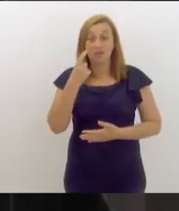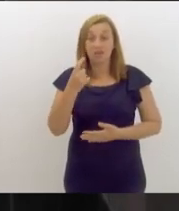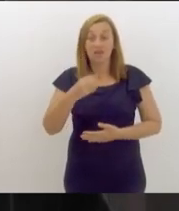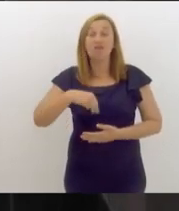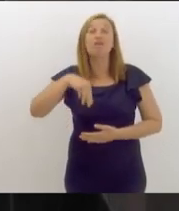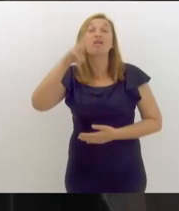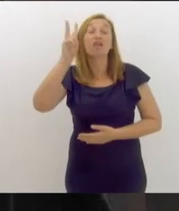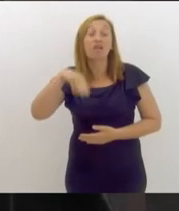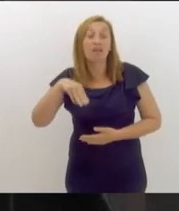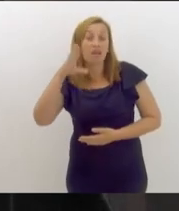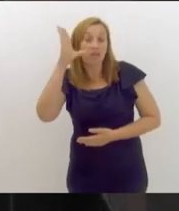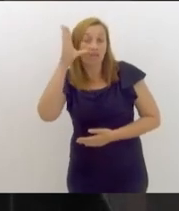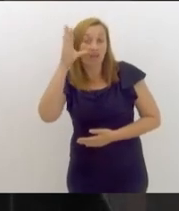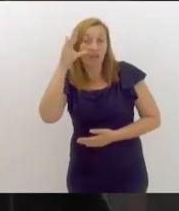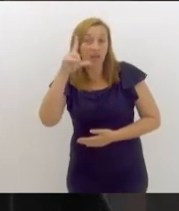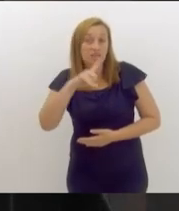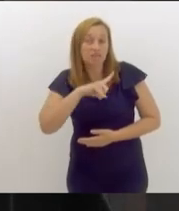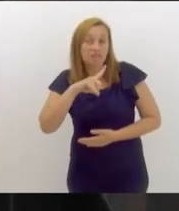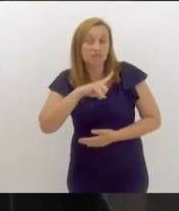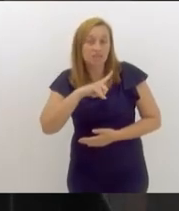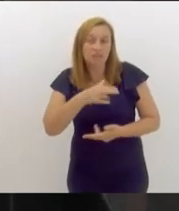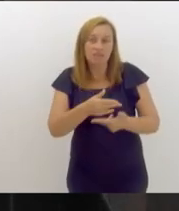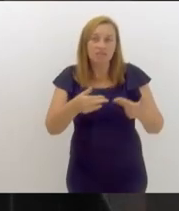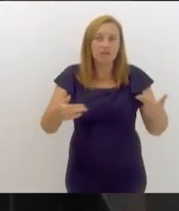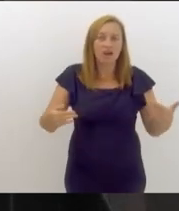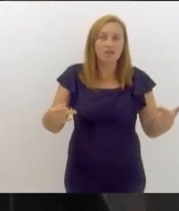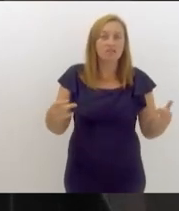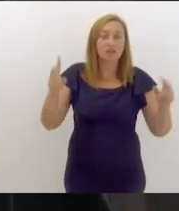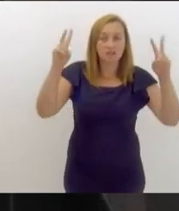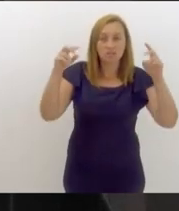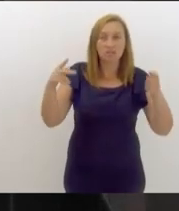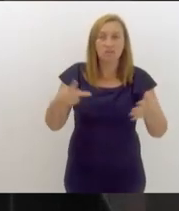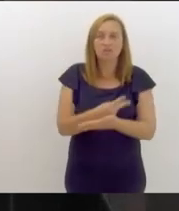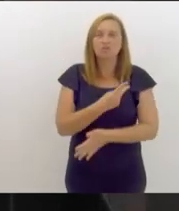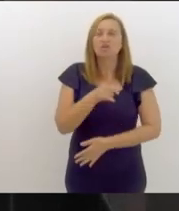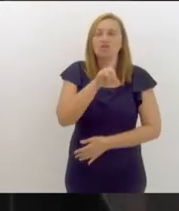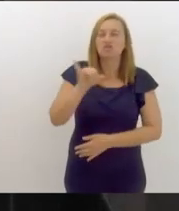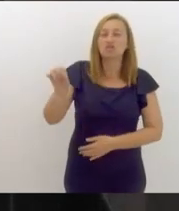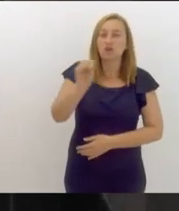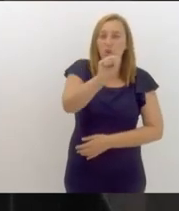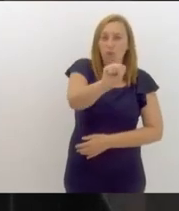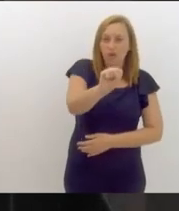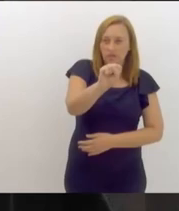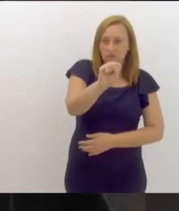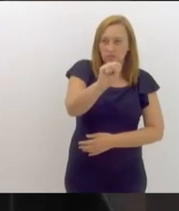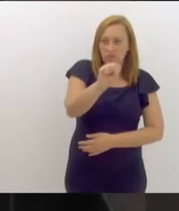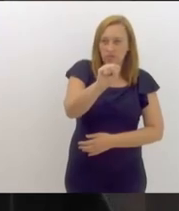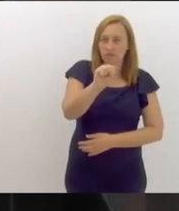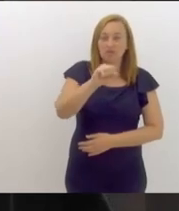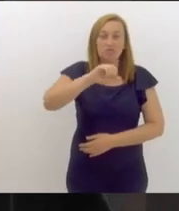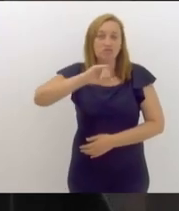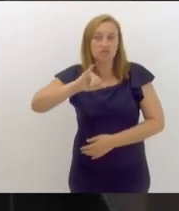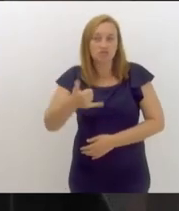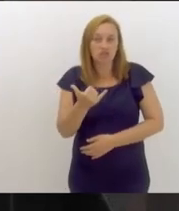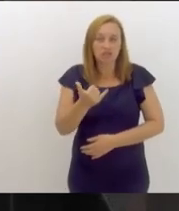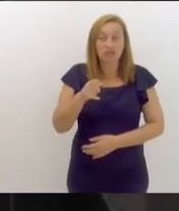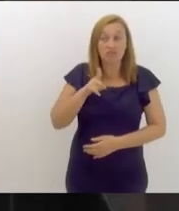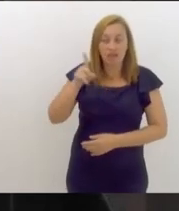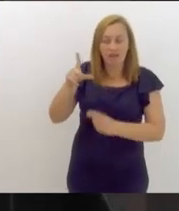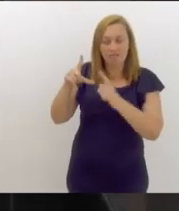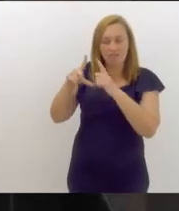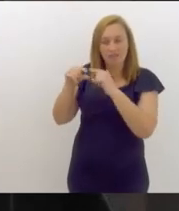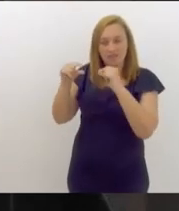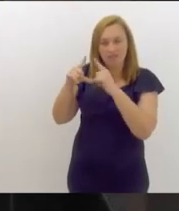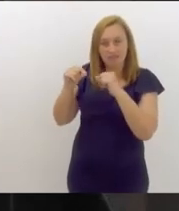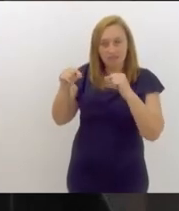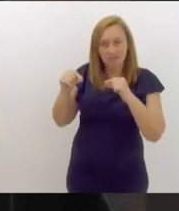interessou os tais fatos ocorridos no dia 8 de janeiro ali em Brasília